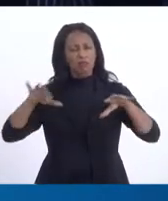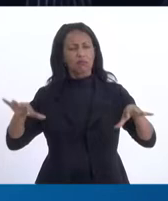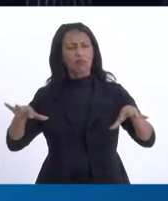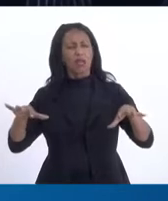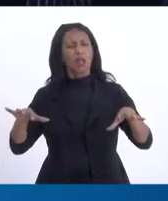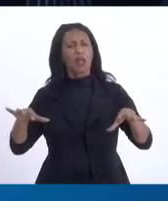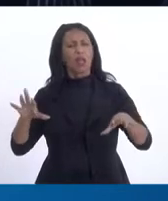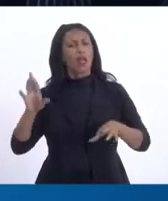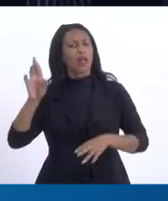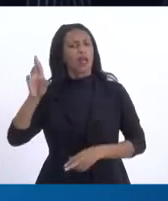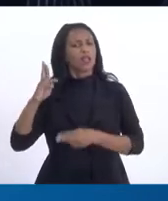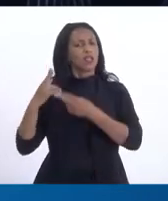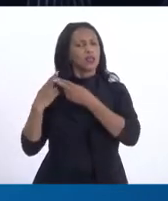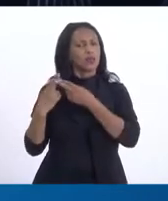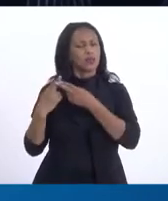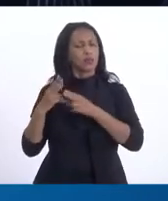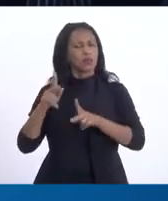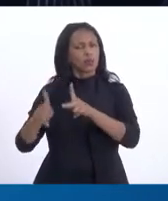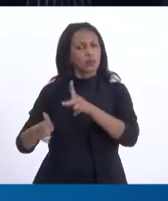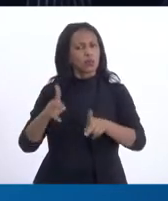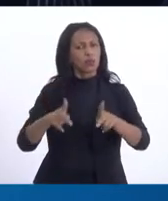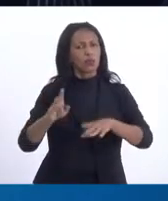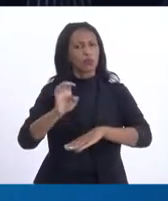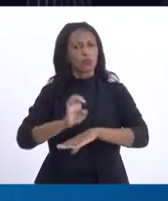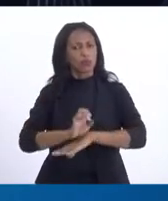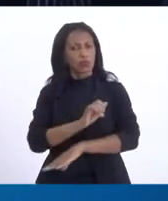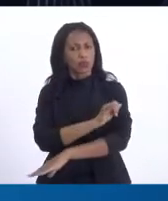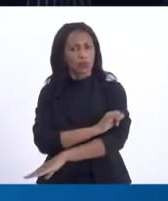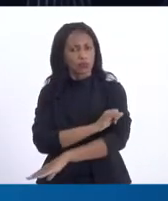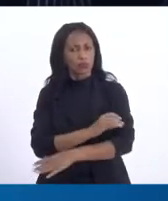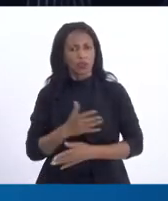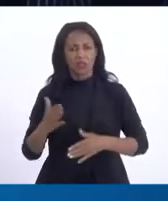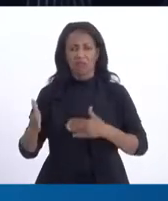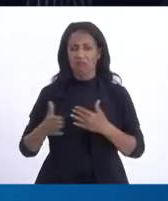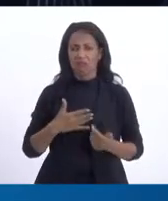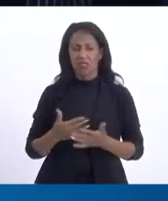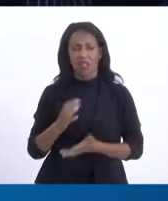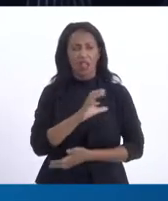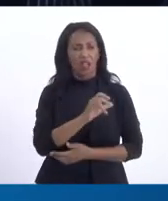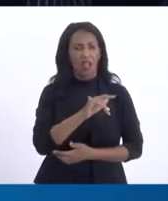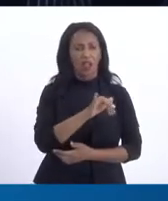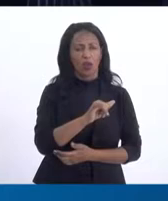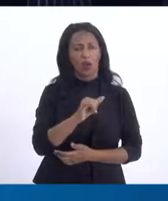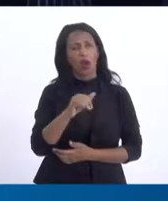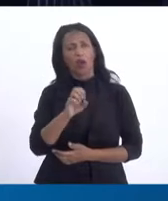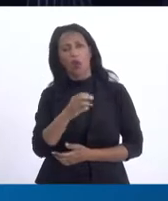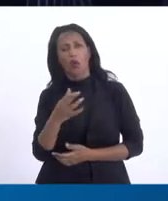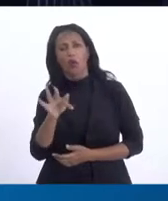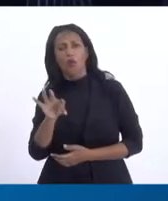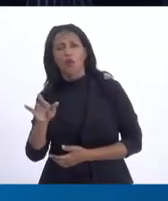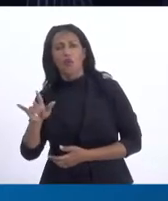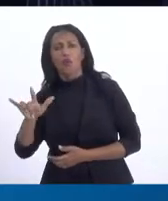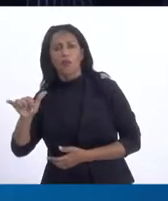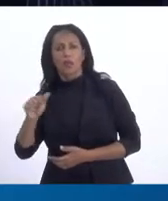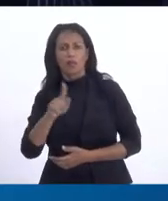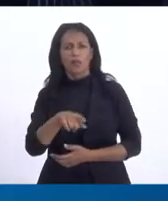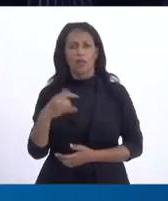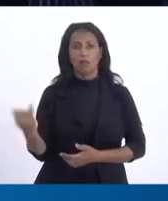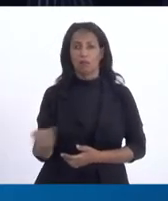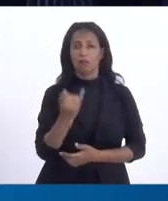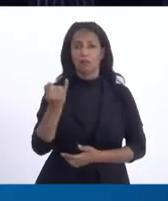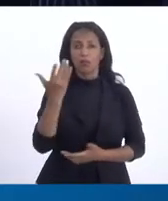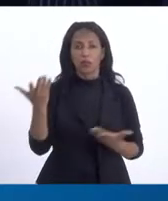responsabilidade das demandas do povo do estado do Rio de Janeiro, seja carioca, sejam fluminenses. É